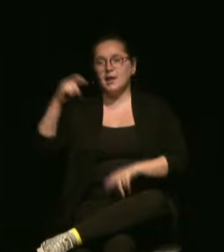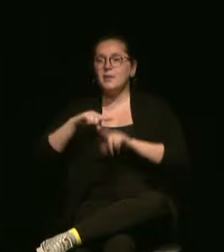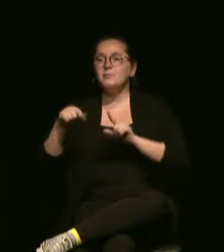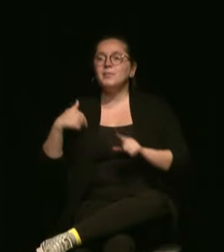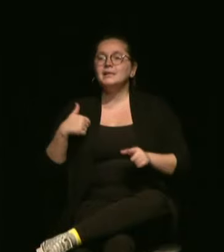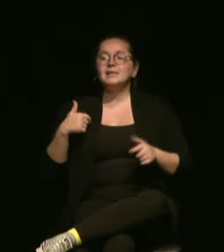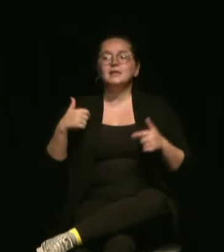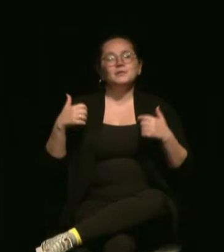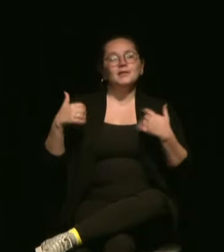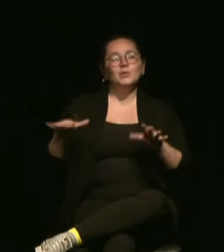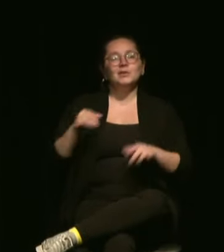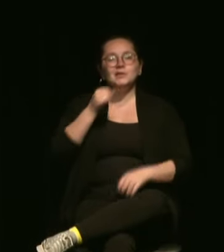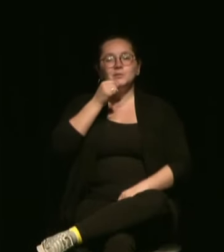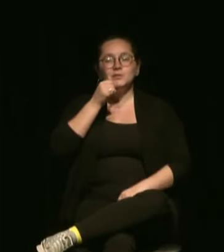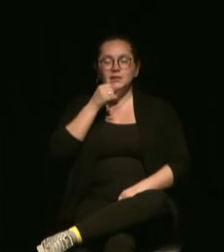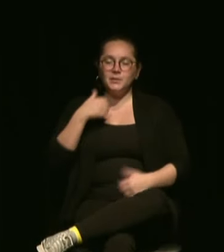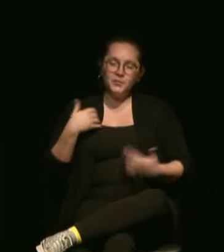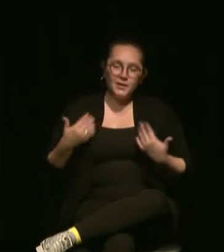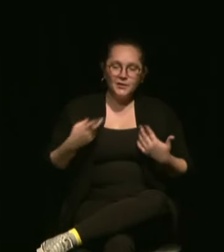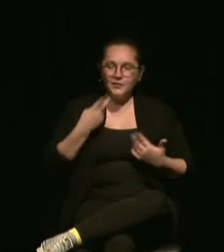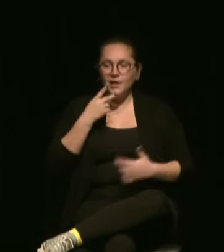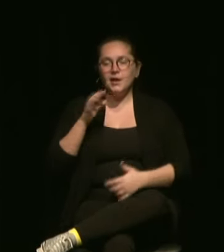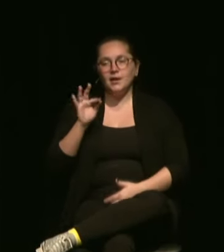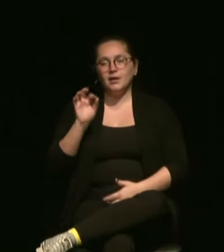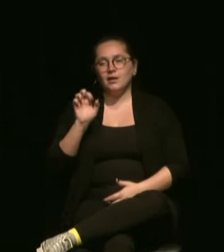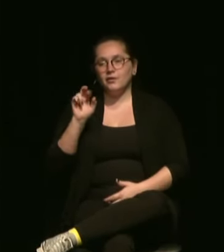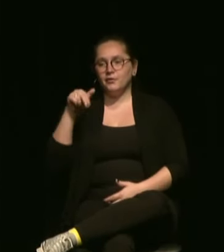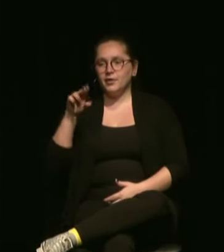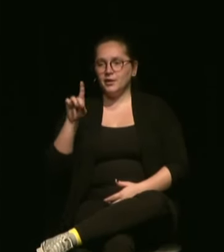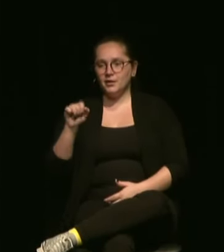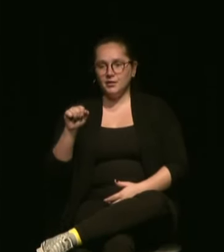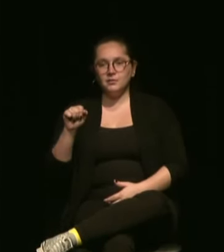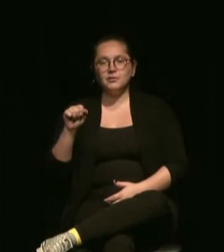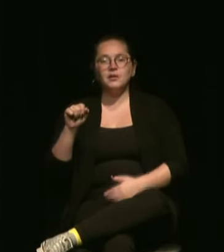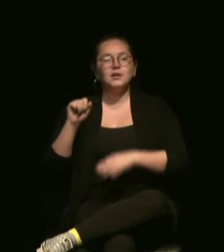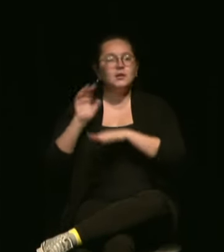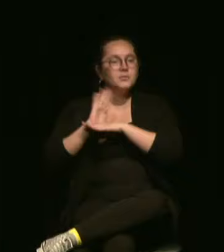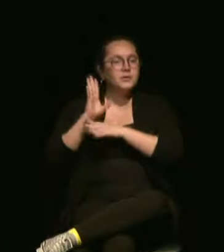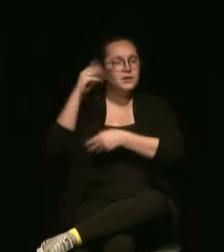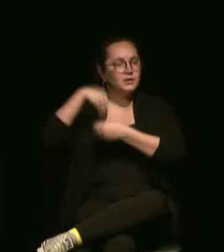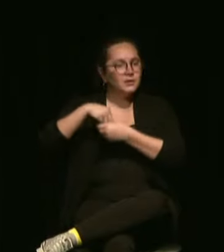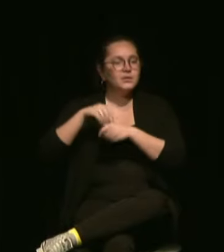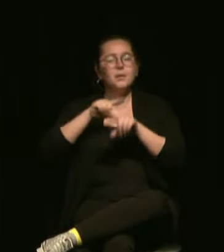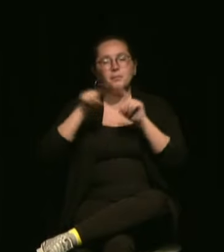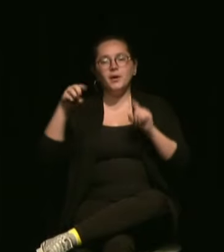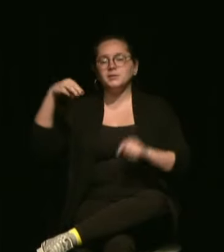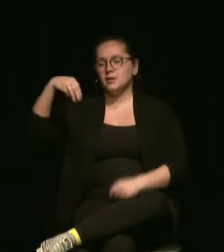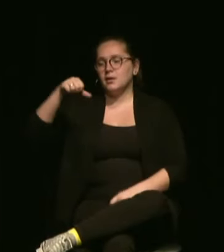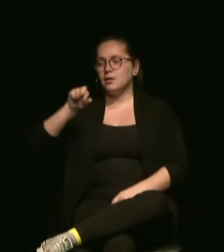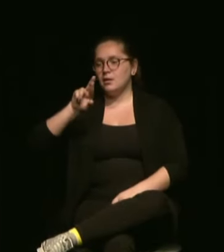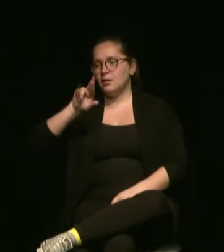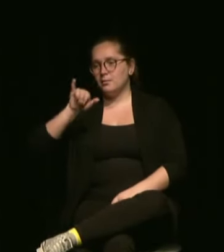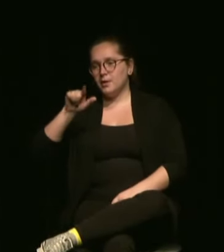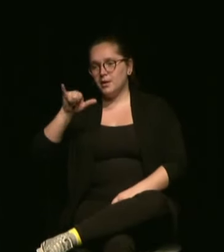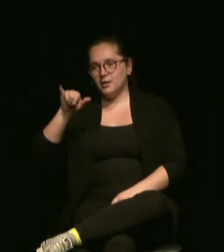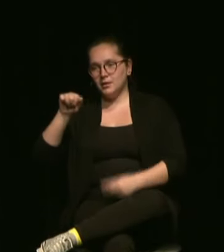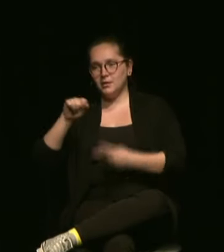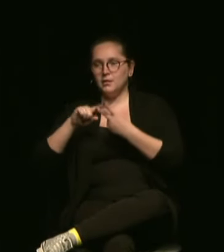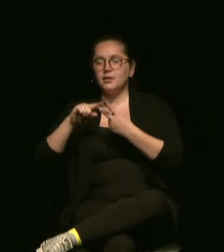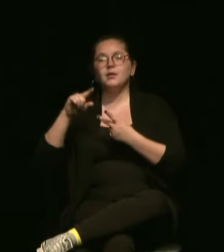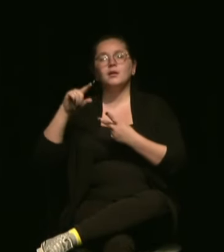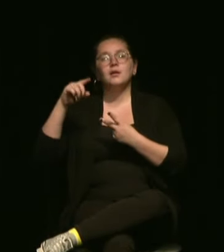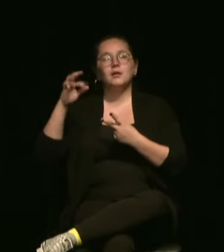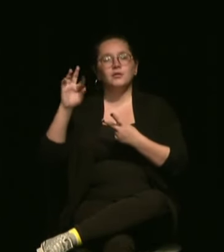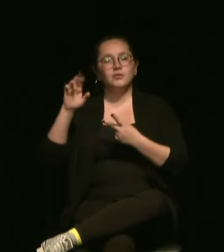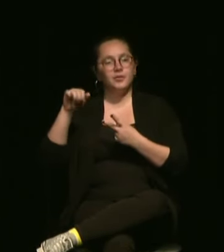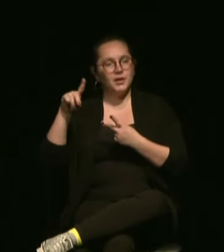tangente para não ter que lidar com Fernanda Montenegro, que não está no filme, desculpa, mas a Marília Pêra, Fernanda Torres e